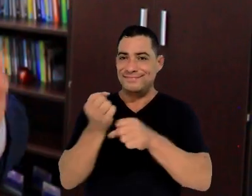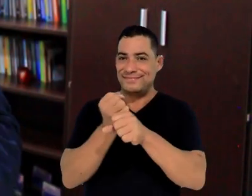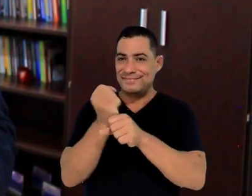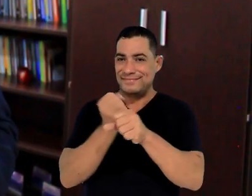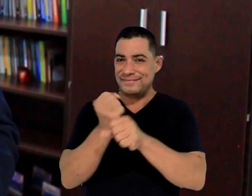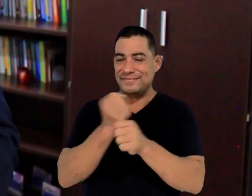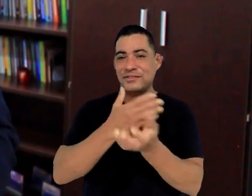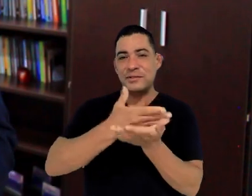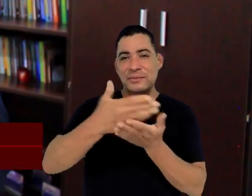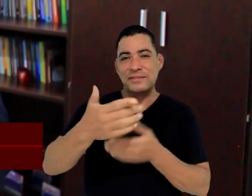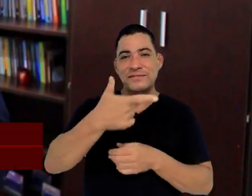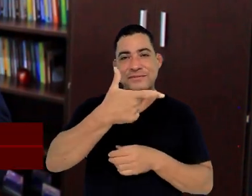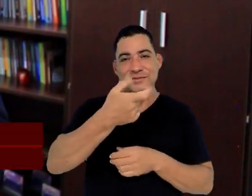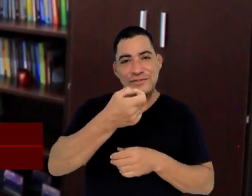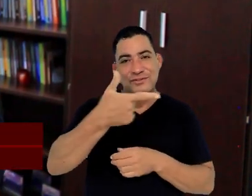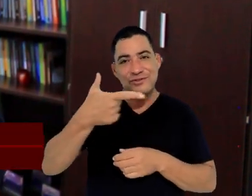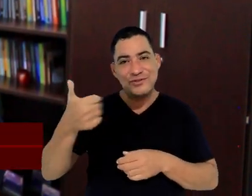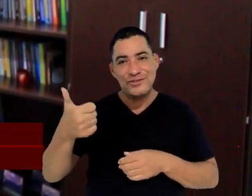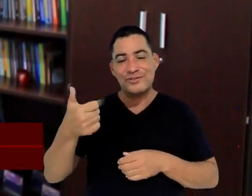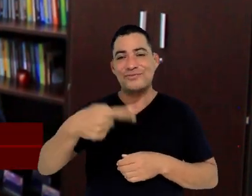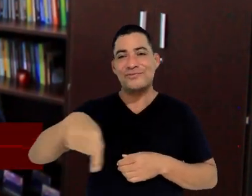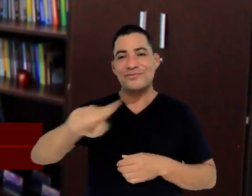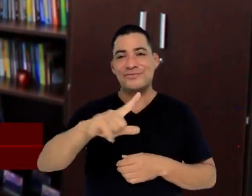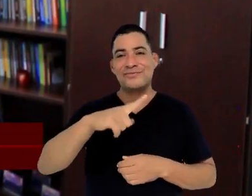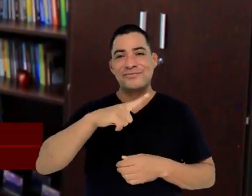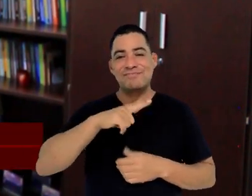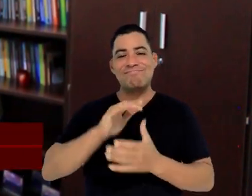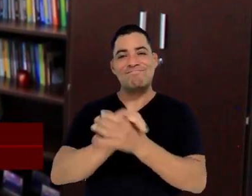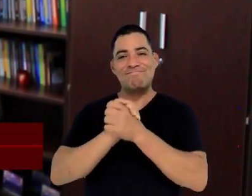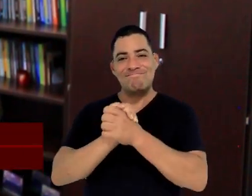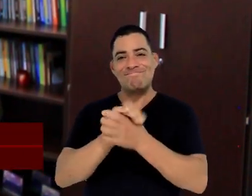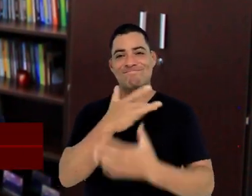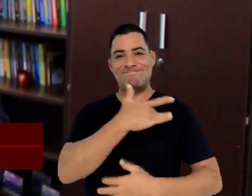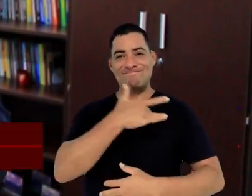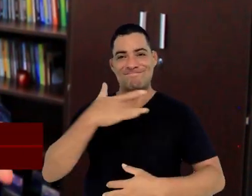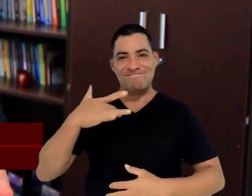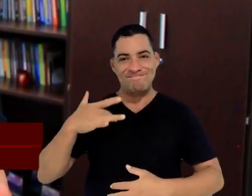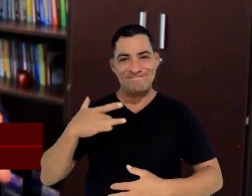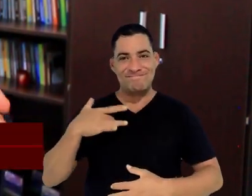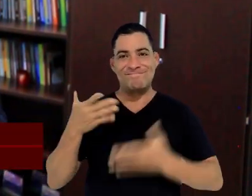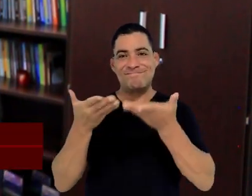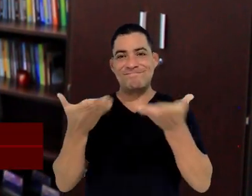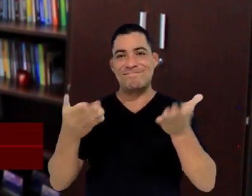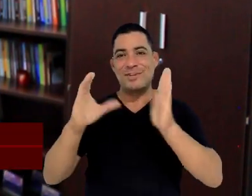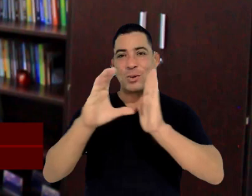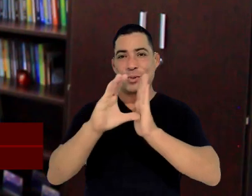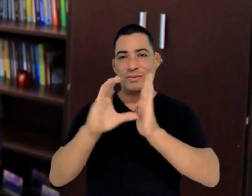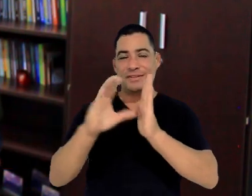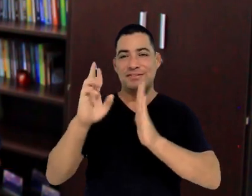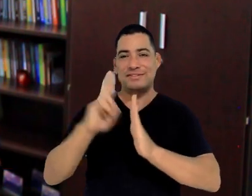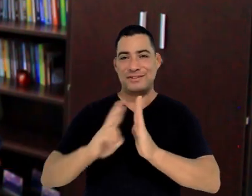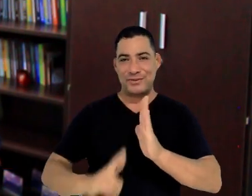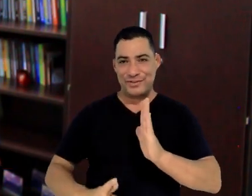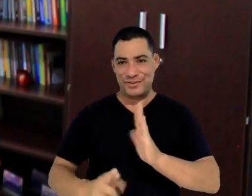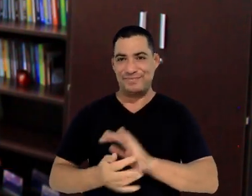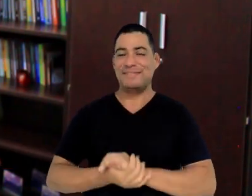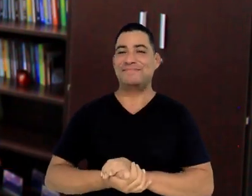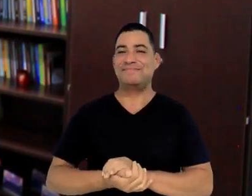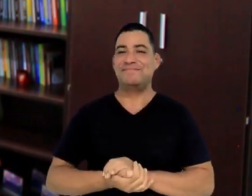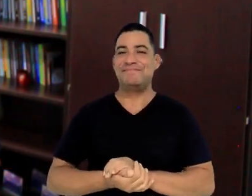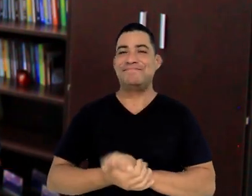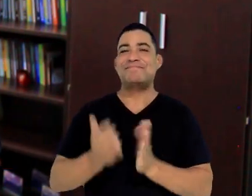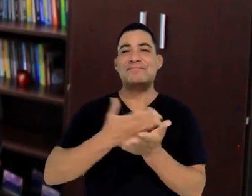Neste ano que começamos, antes de tudo, expressamos nossos votos de bem-estar e saúde à nossa comunidade